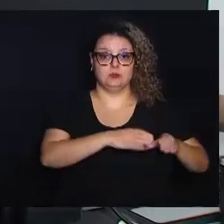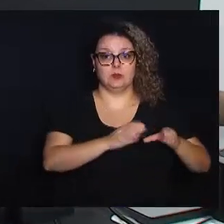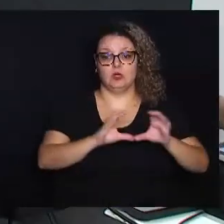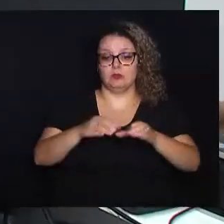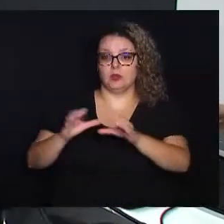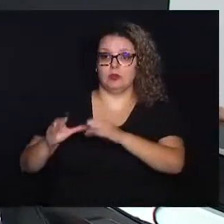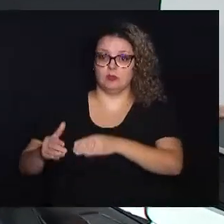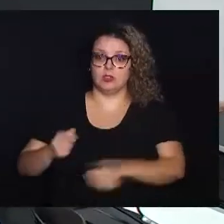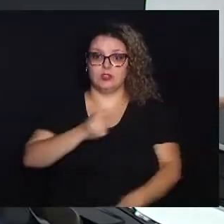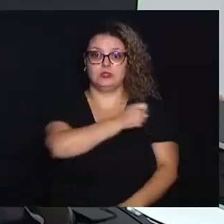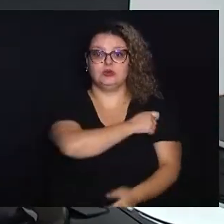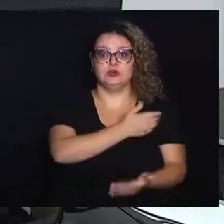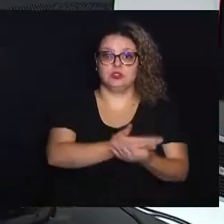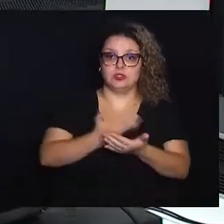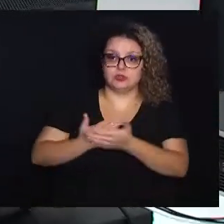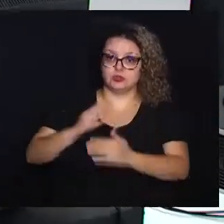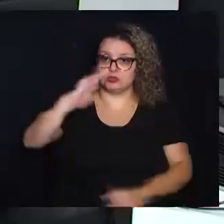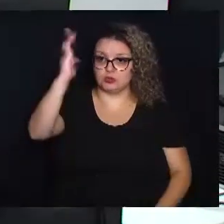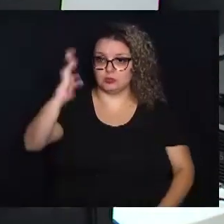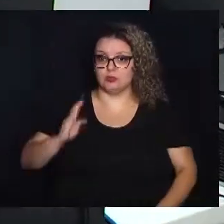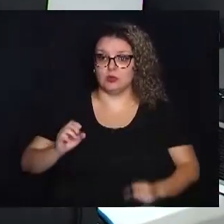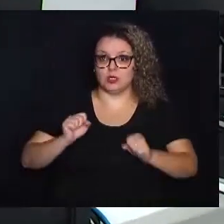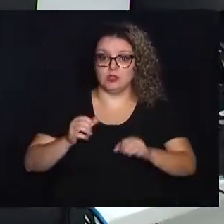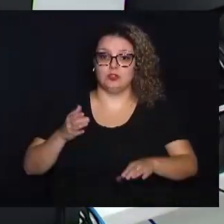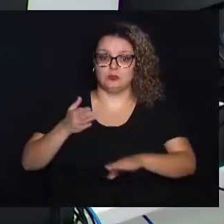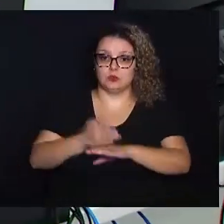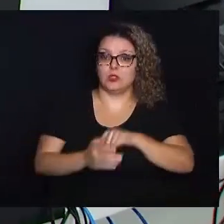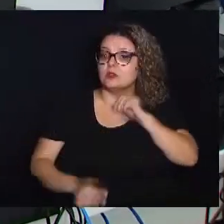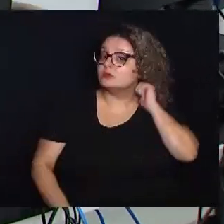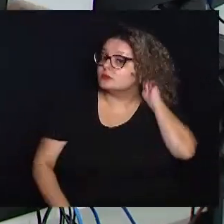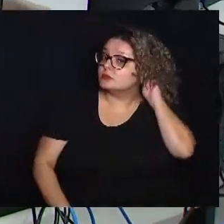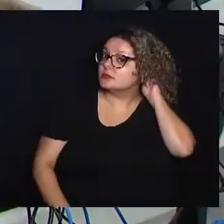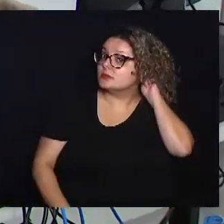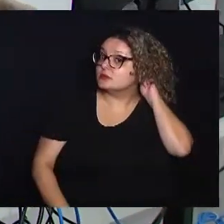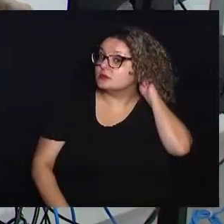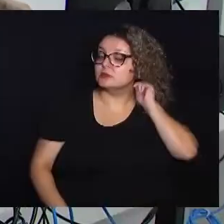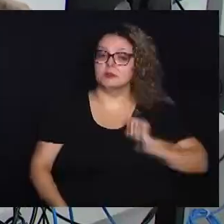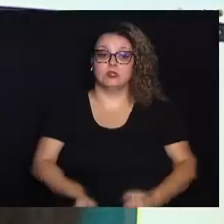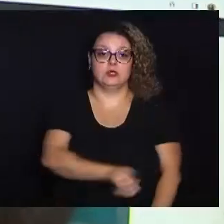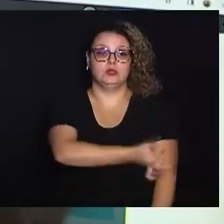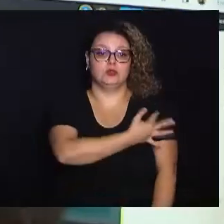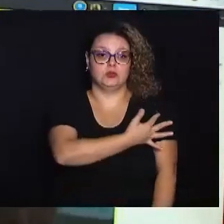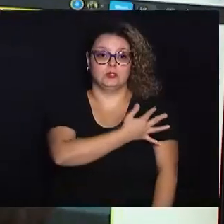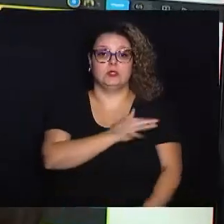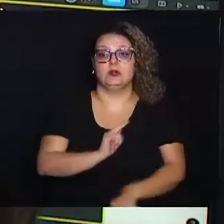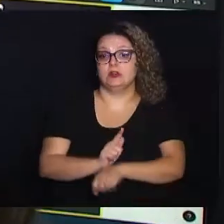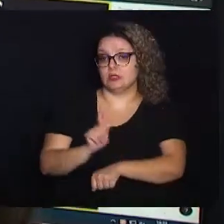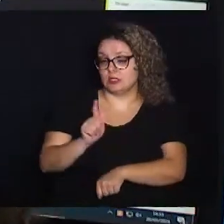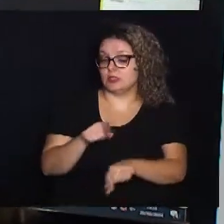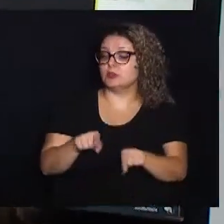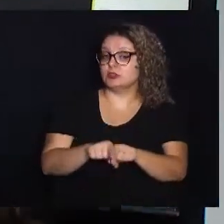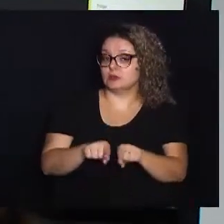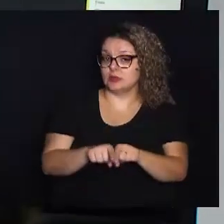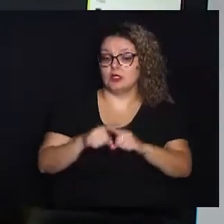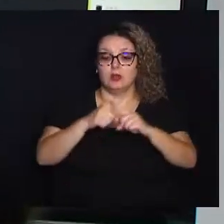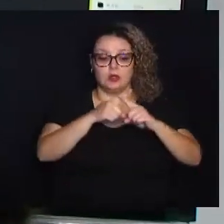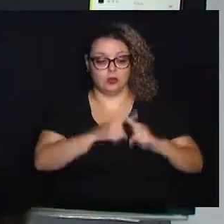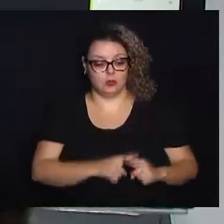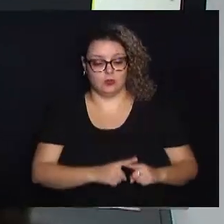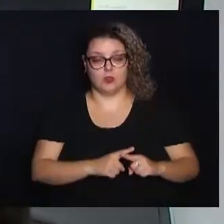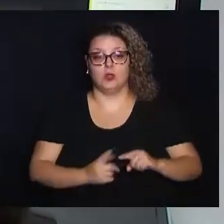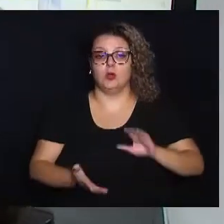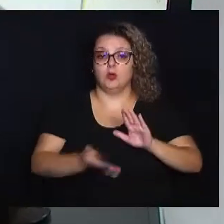entre equipes de estudantes do Brasil podem participar alunos do Ensino Fundamental e do ensino superior a